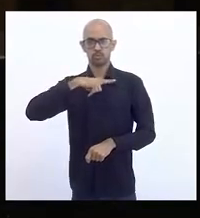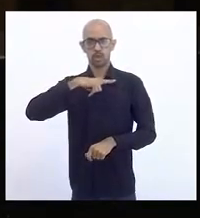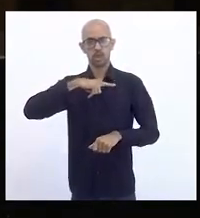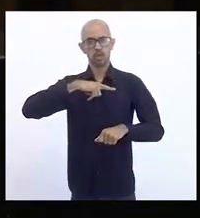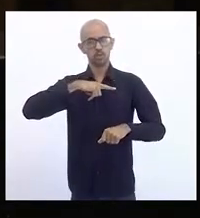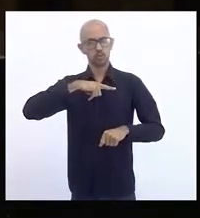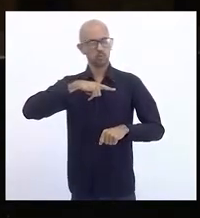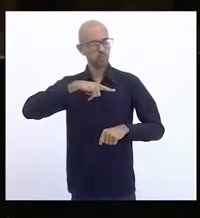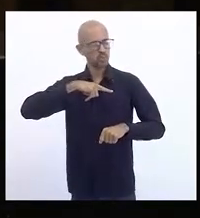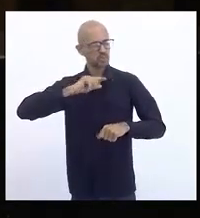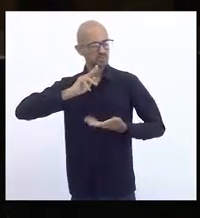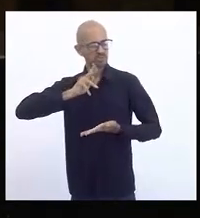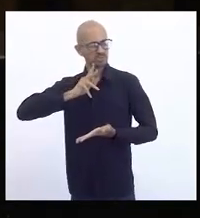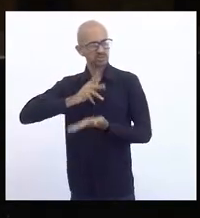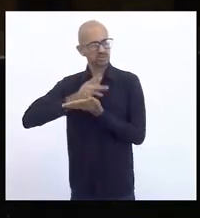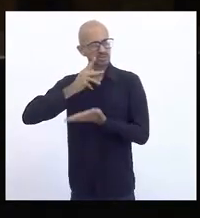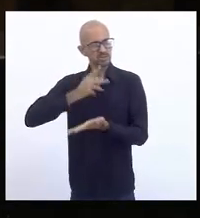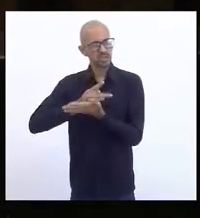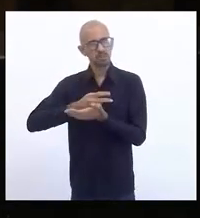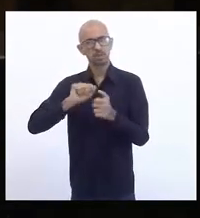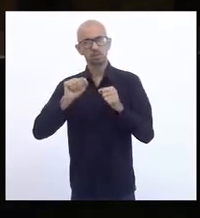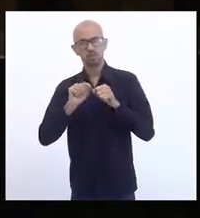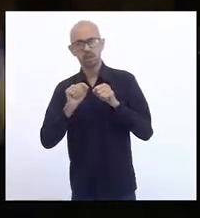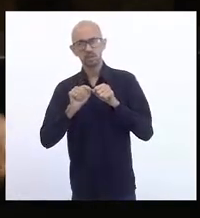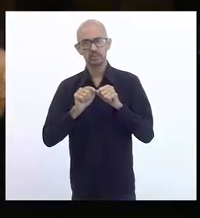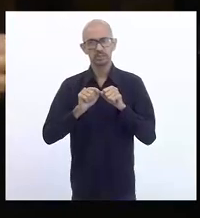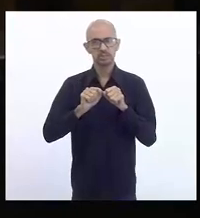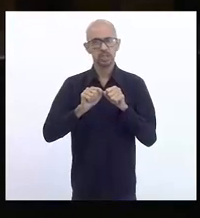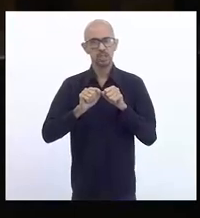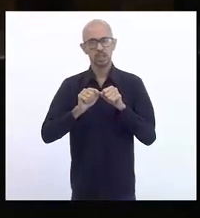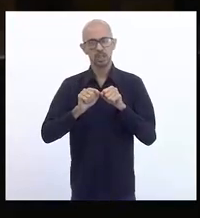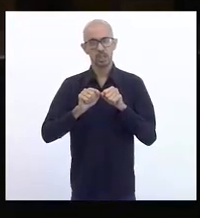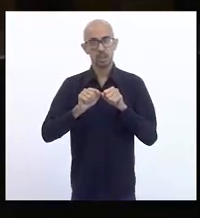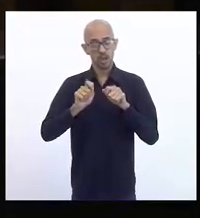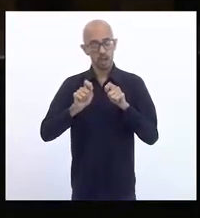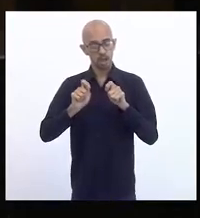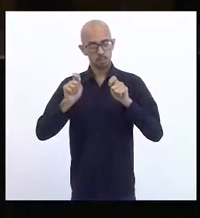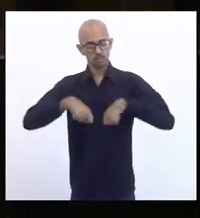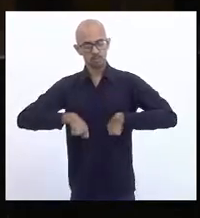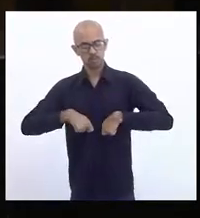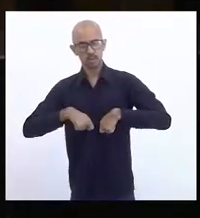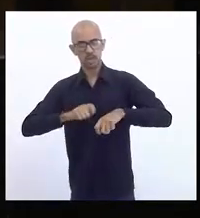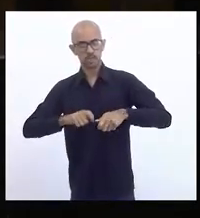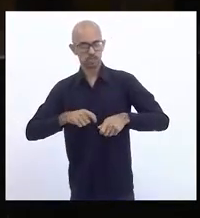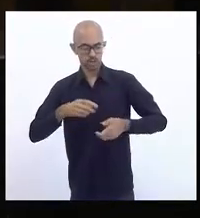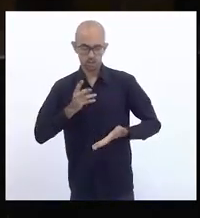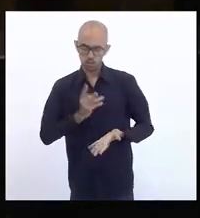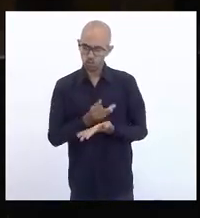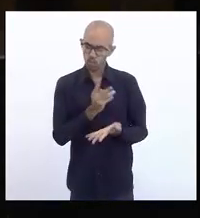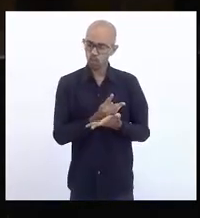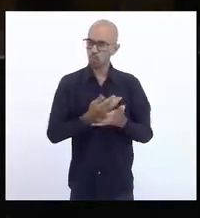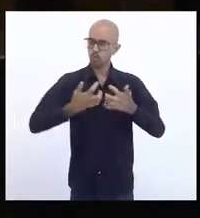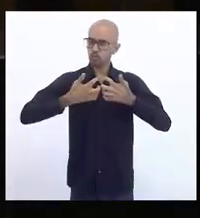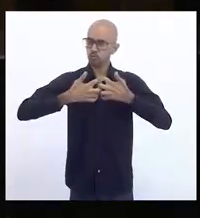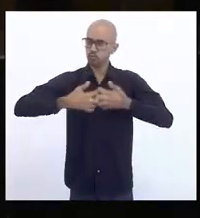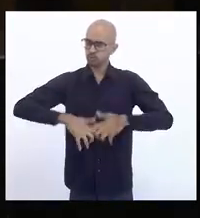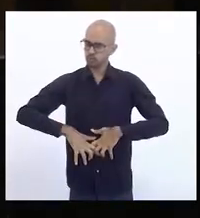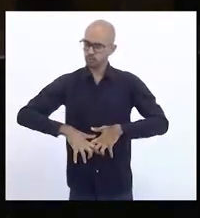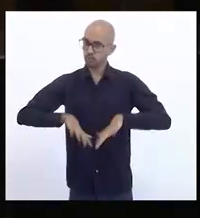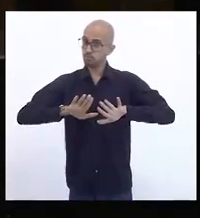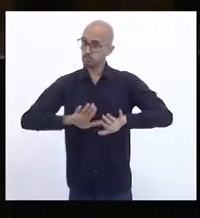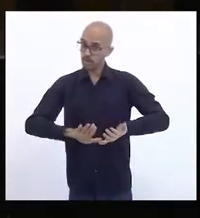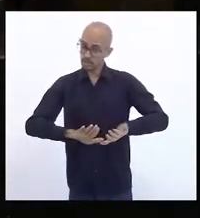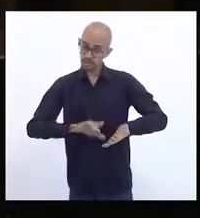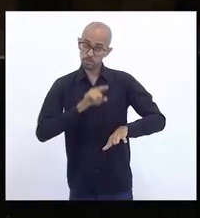fazer tudo que for possível e impossível para que ela exista. mas para que